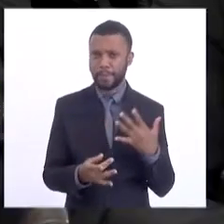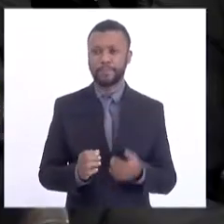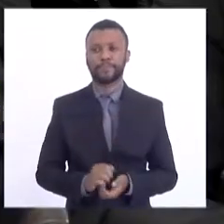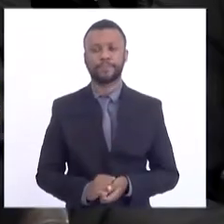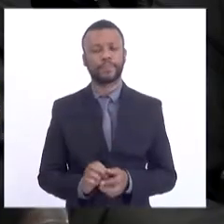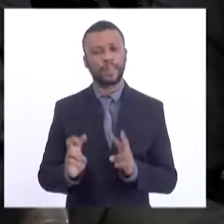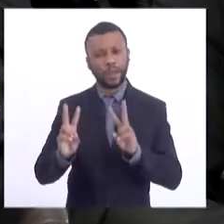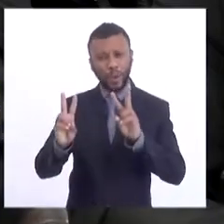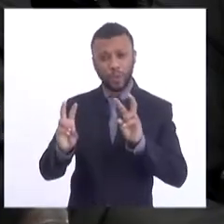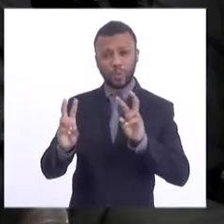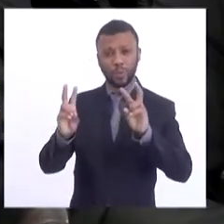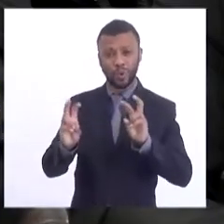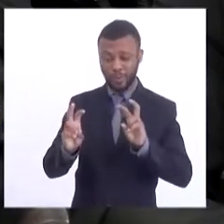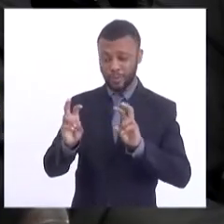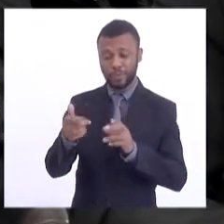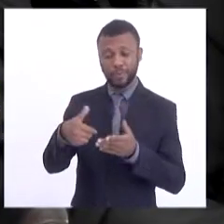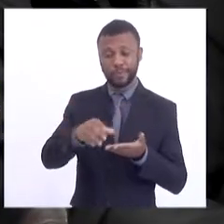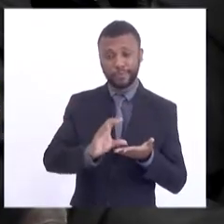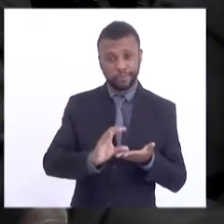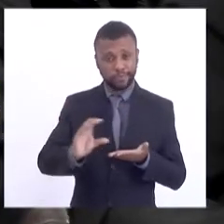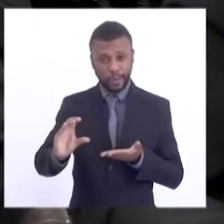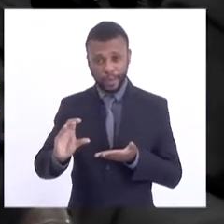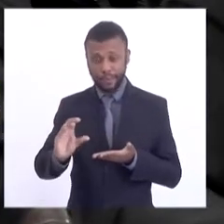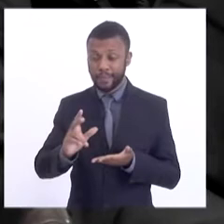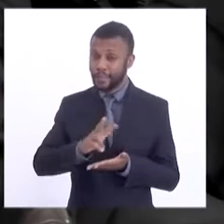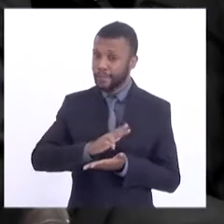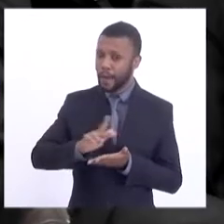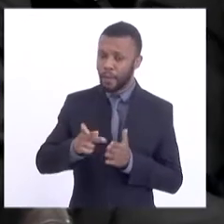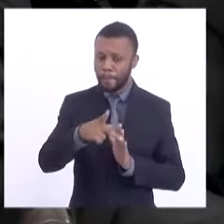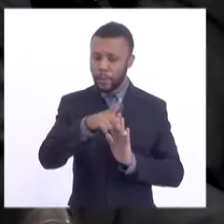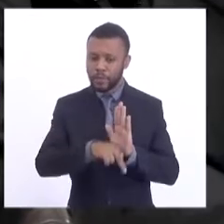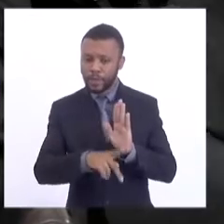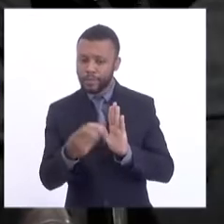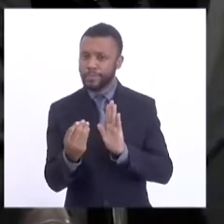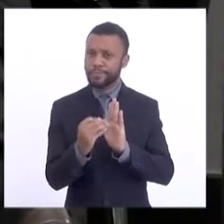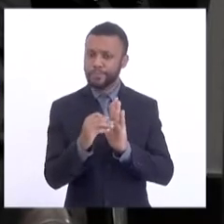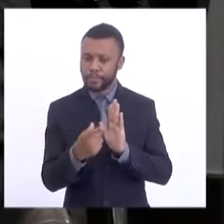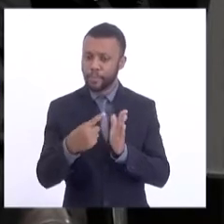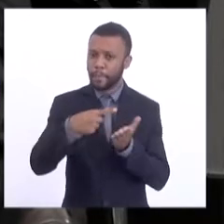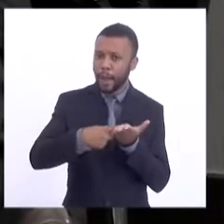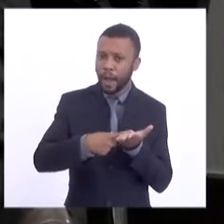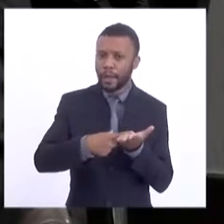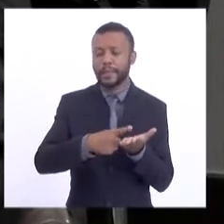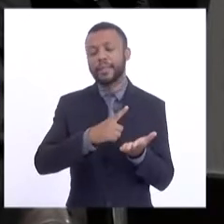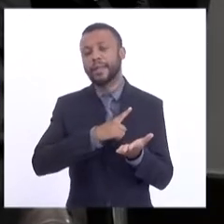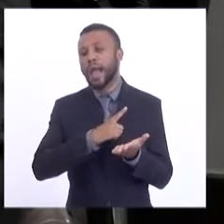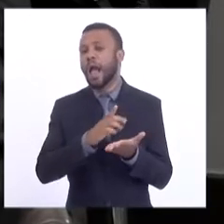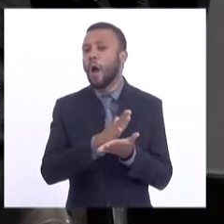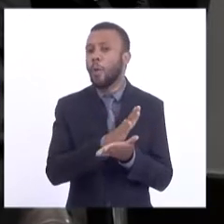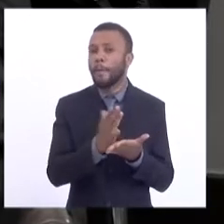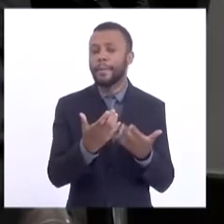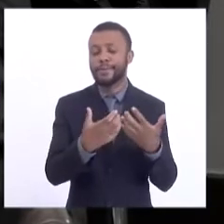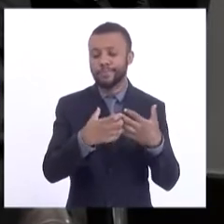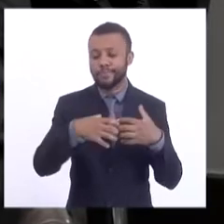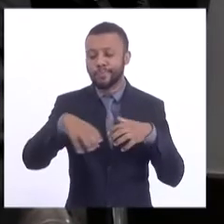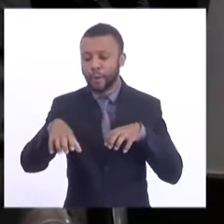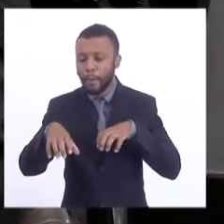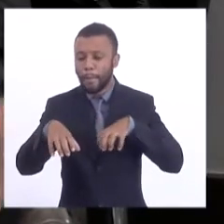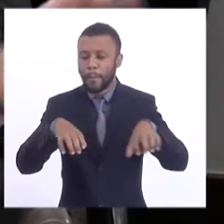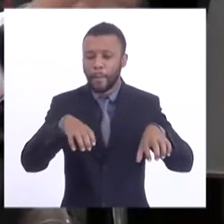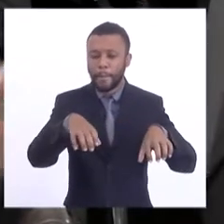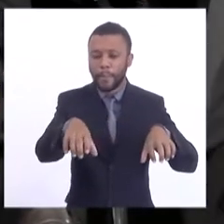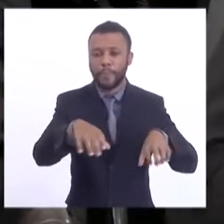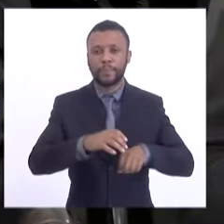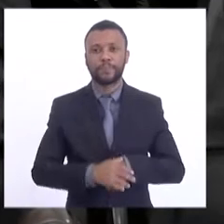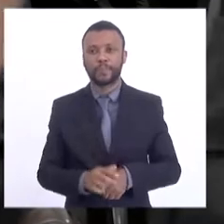já passa o seu favor vários projetos do pacto e a determinadas disse atualizações que são feitas pelo